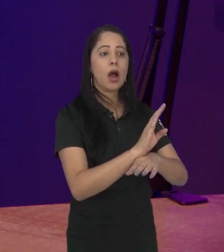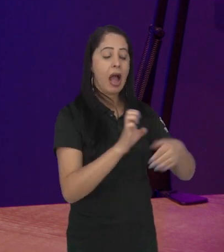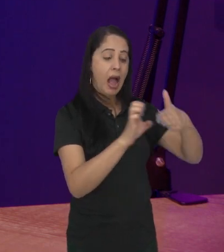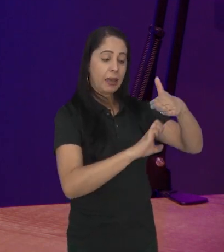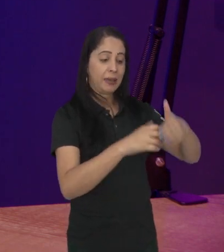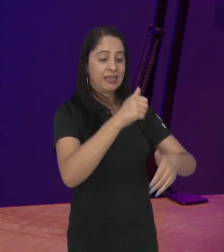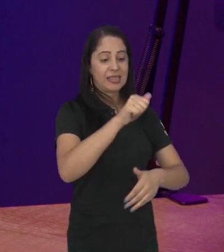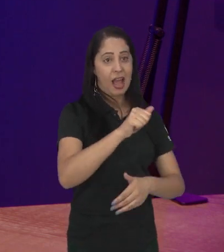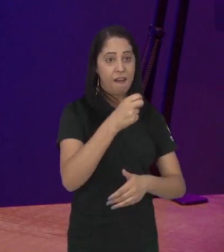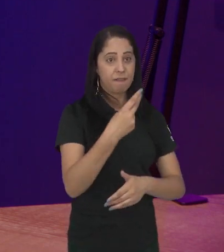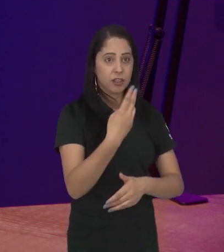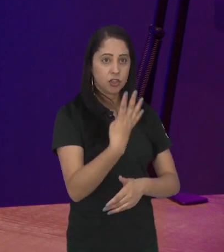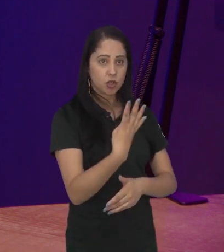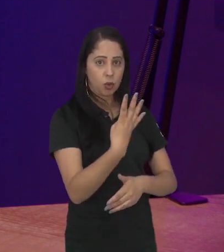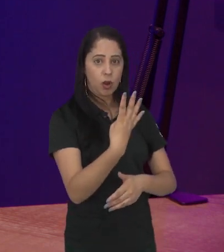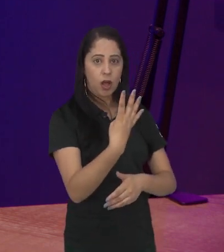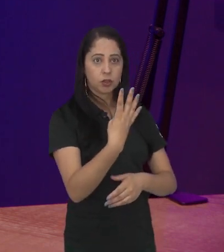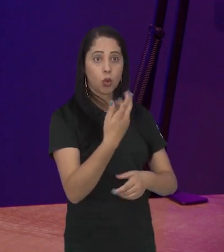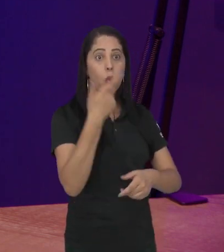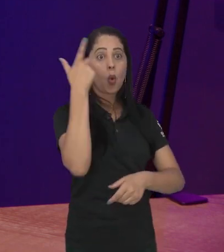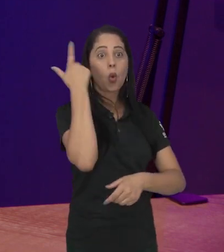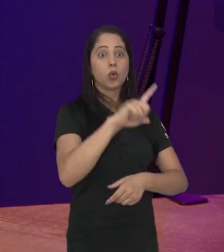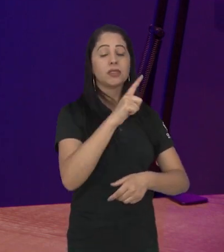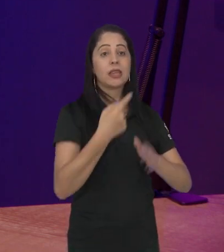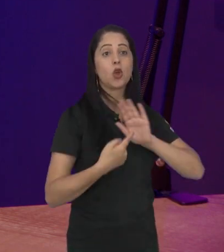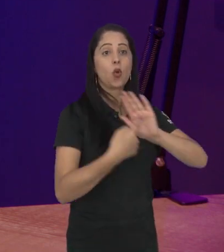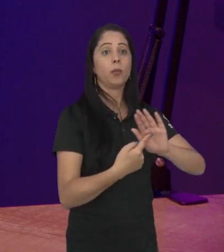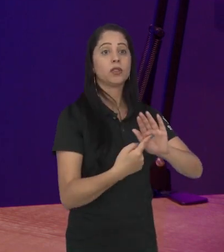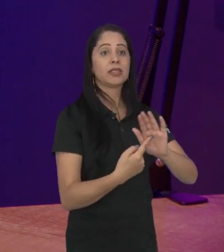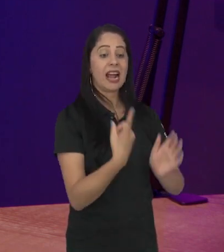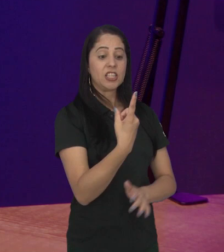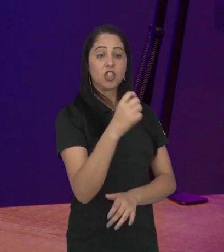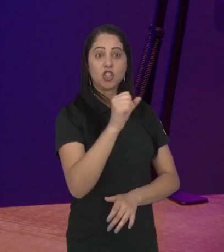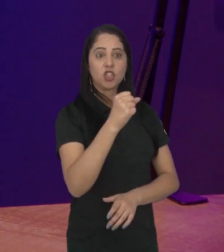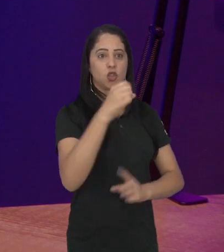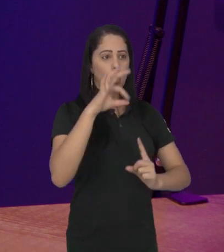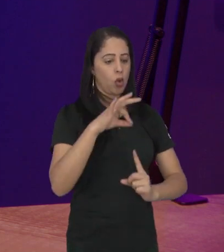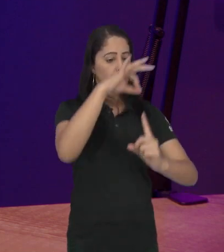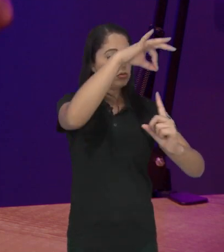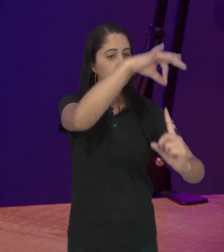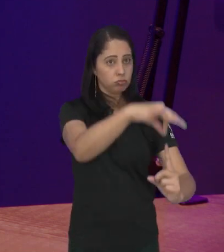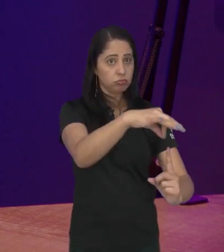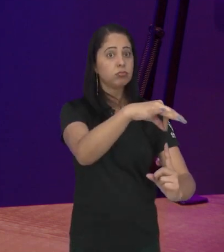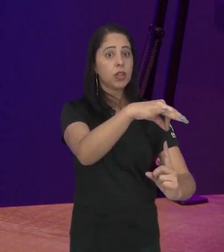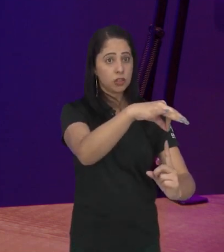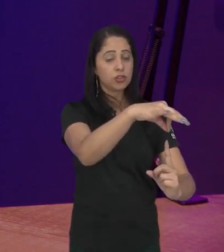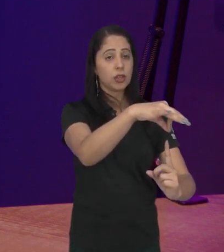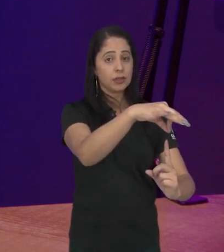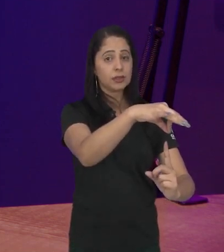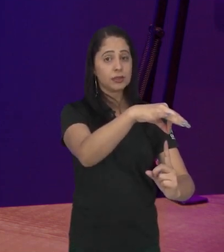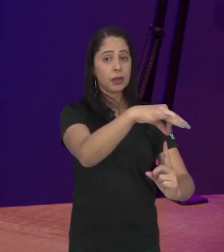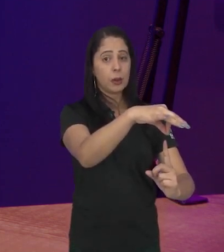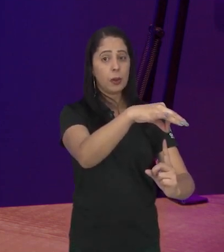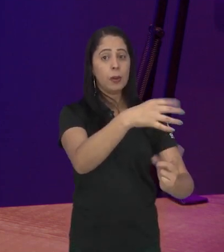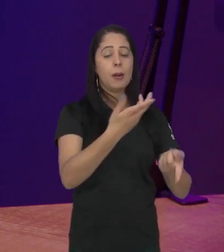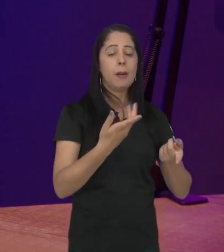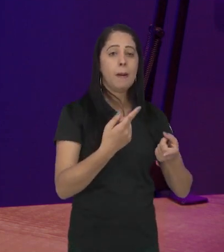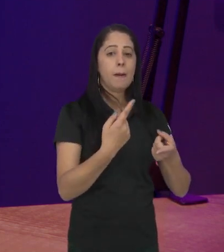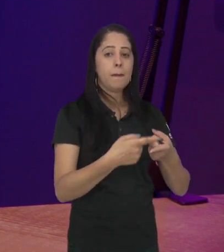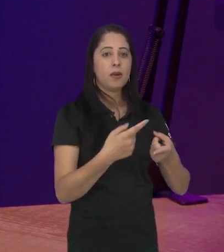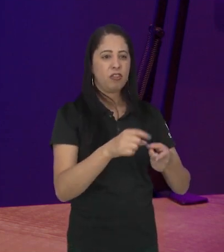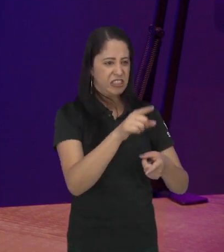a A24 ela conseguiu colocar nada mais, nada menos do que 18 indicações. E isso porque a galera,